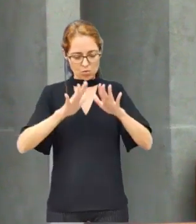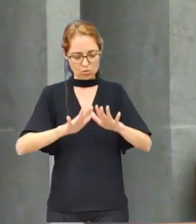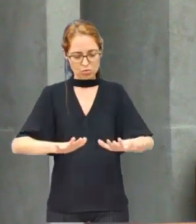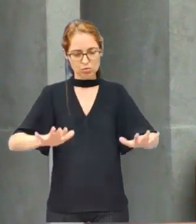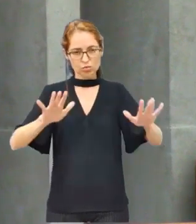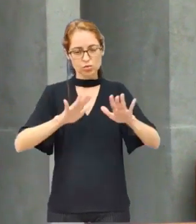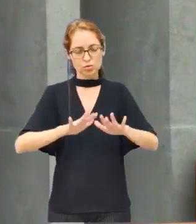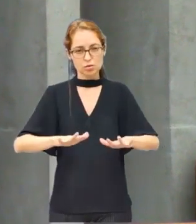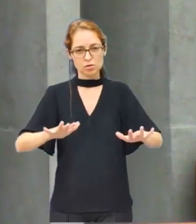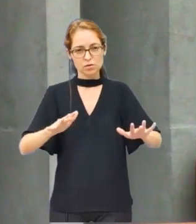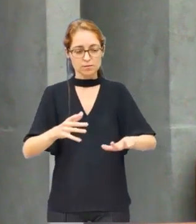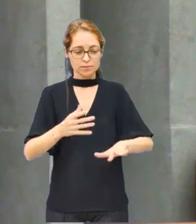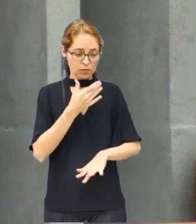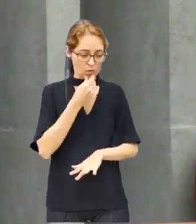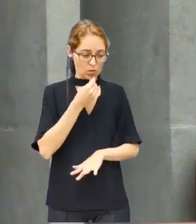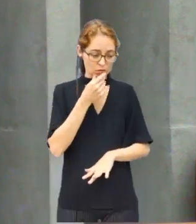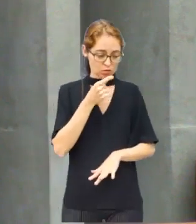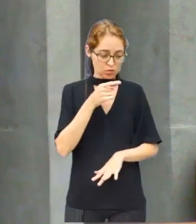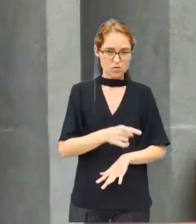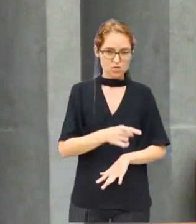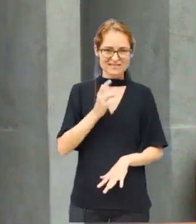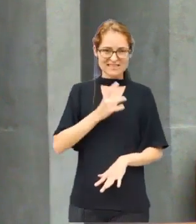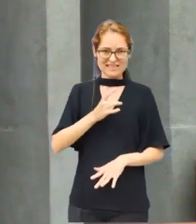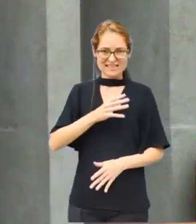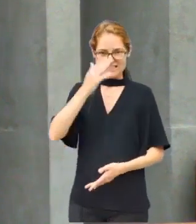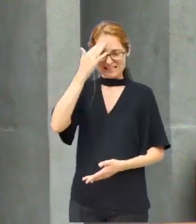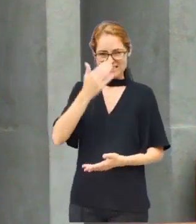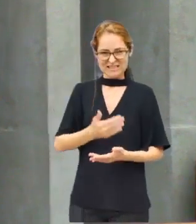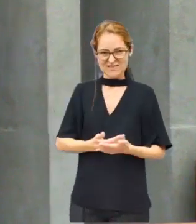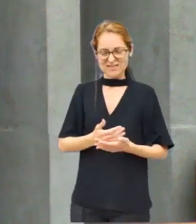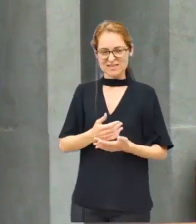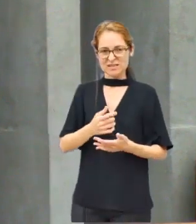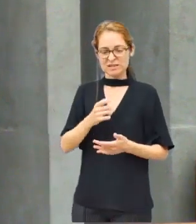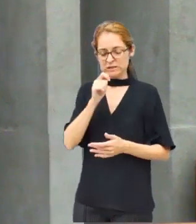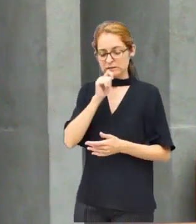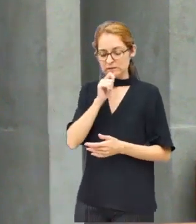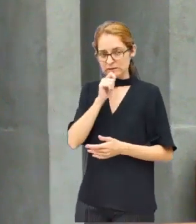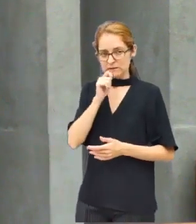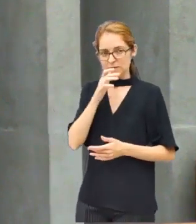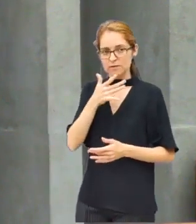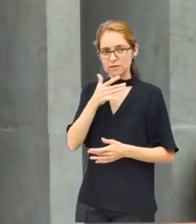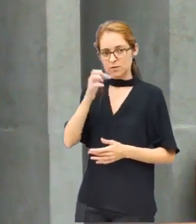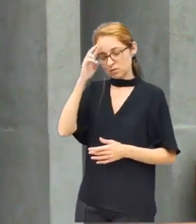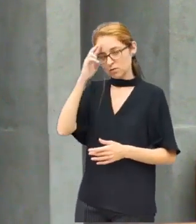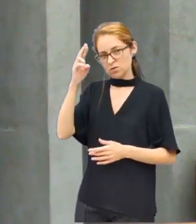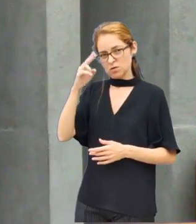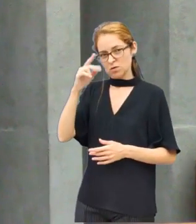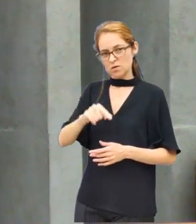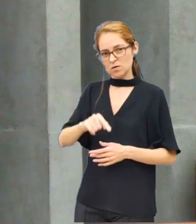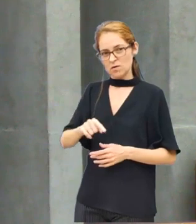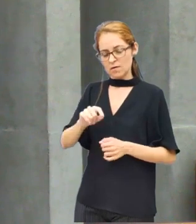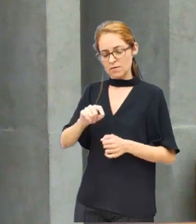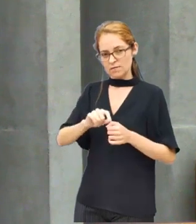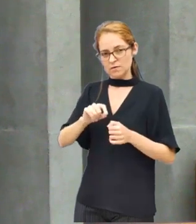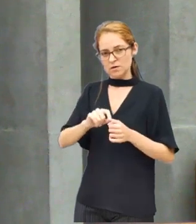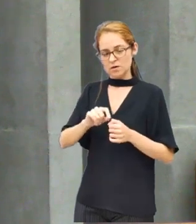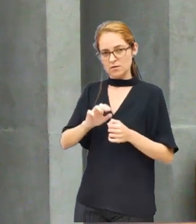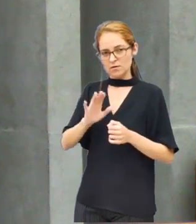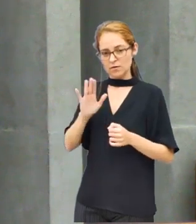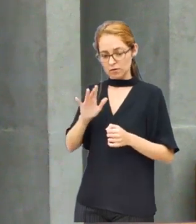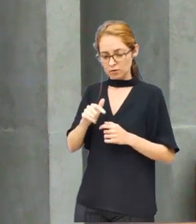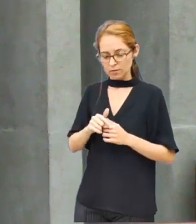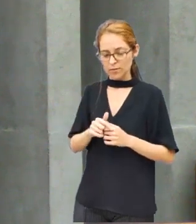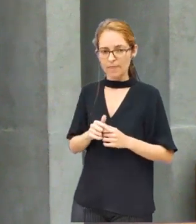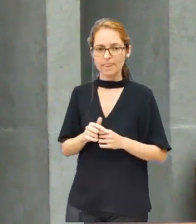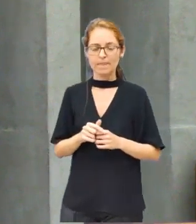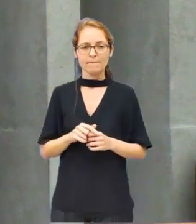estes homens em extremo ao Senhor, e ofereceram sacrifícios ao Senhor, e fizeram votos. Deparou o